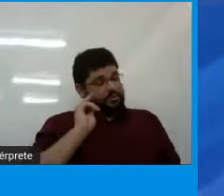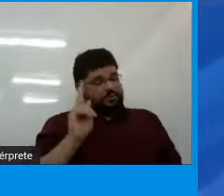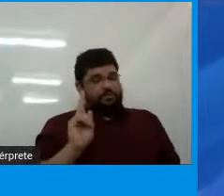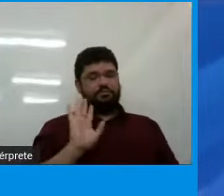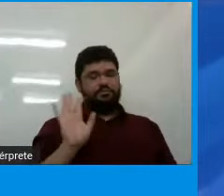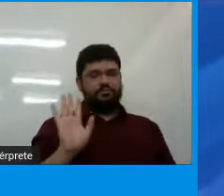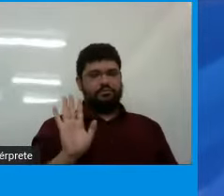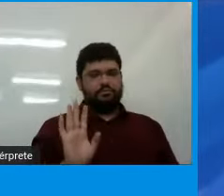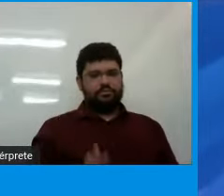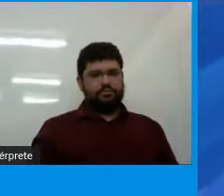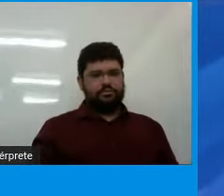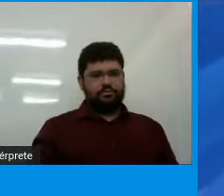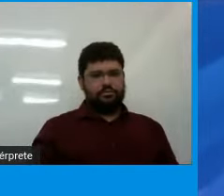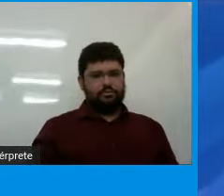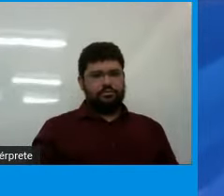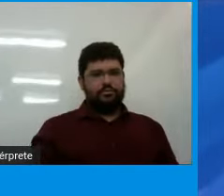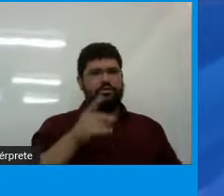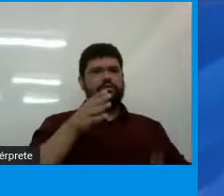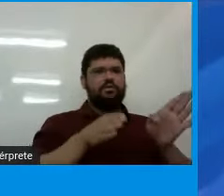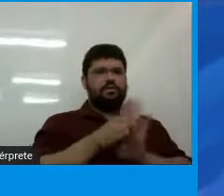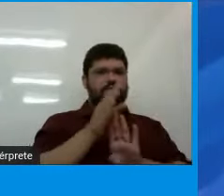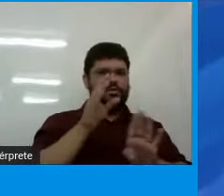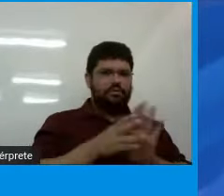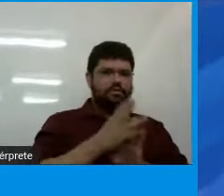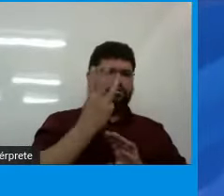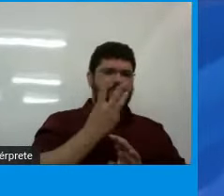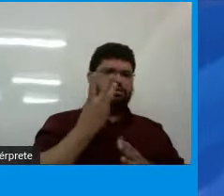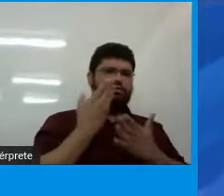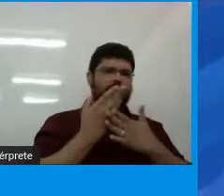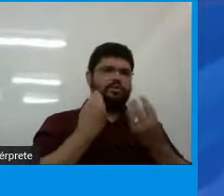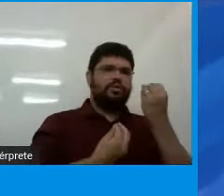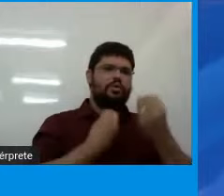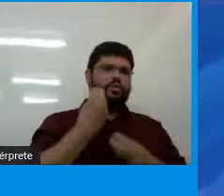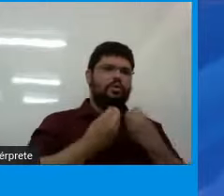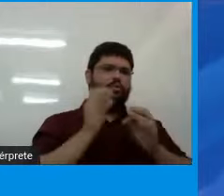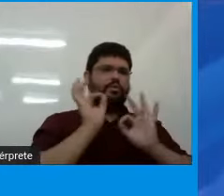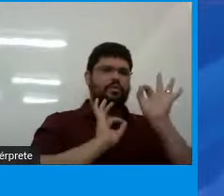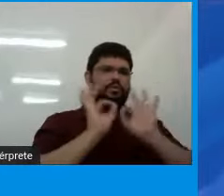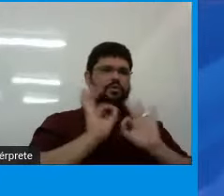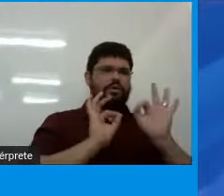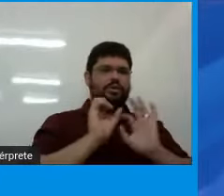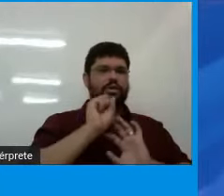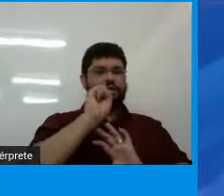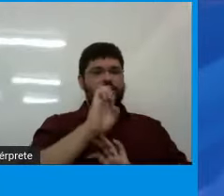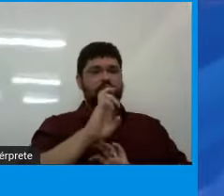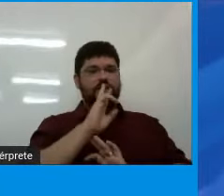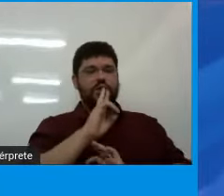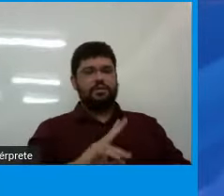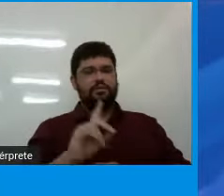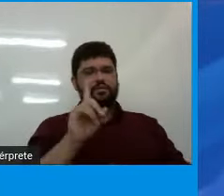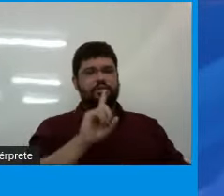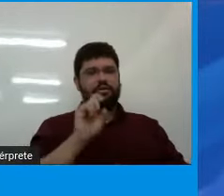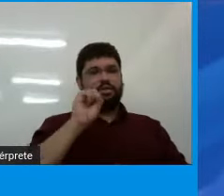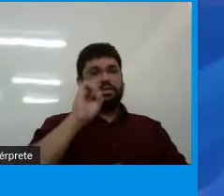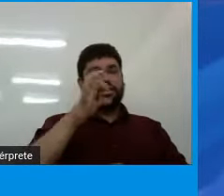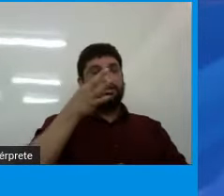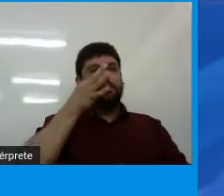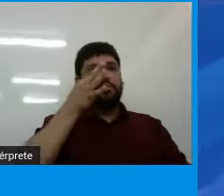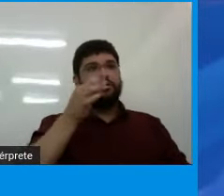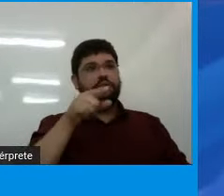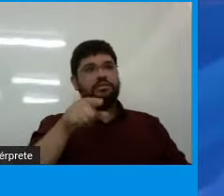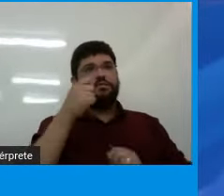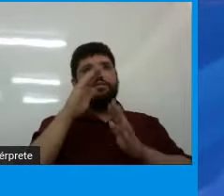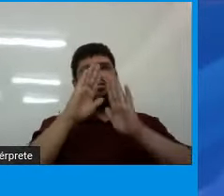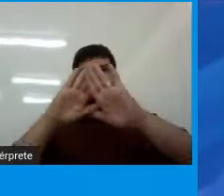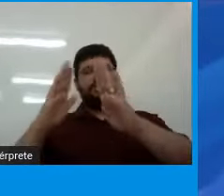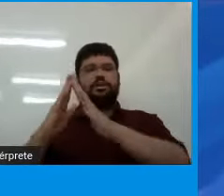Então, certamente você vai orientar durante essas 3 aulas para fazer. Mas se sua resposta for não, se eu tivesse um presencial, o aluno fazia isso em casa e eu